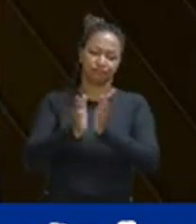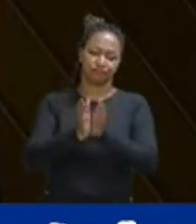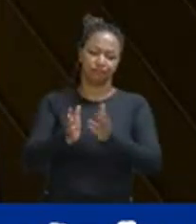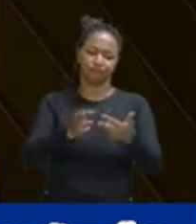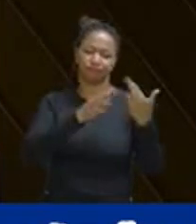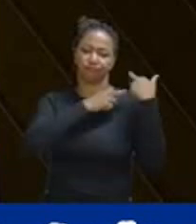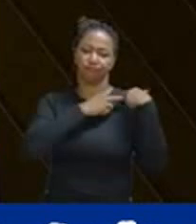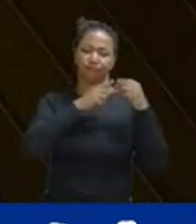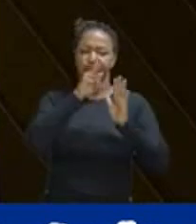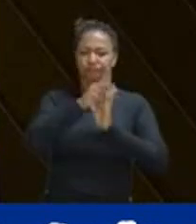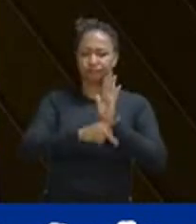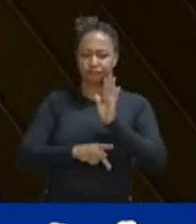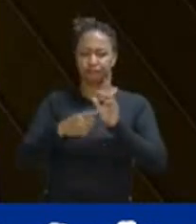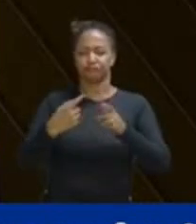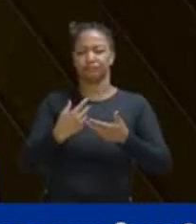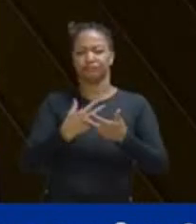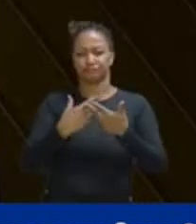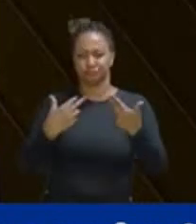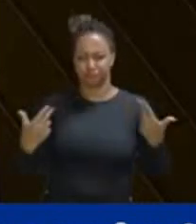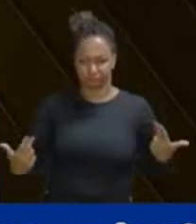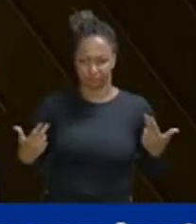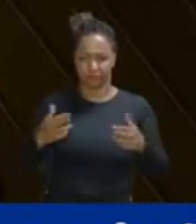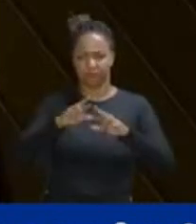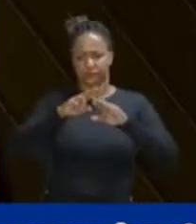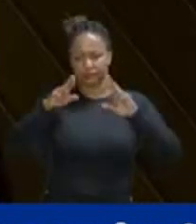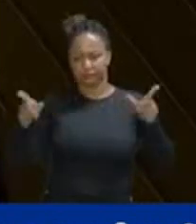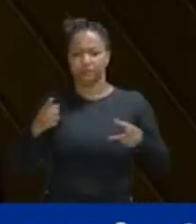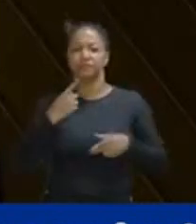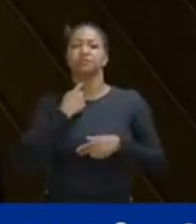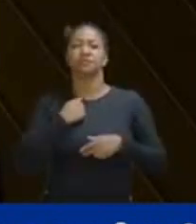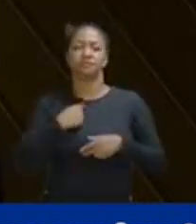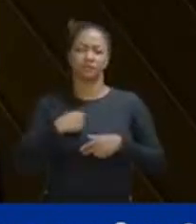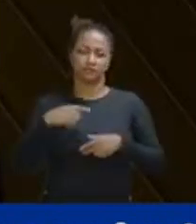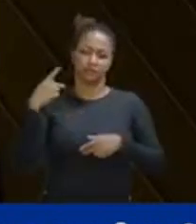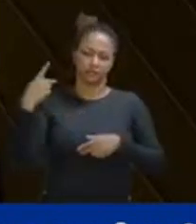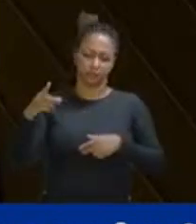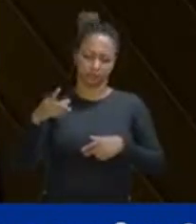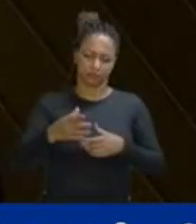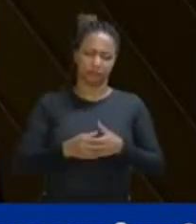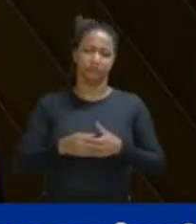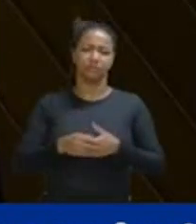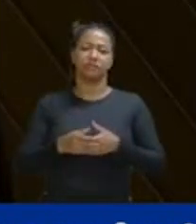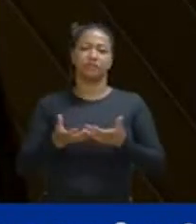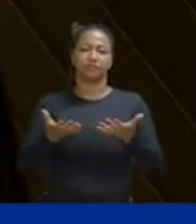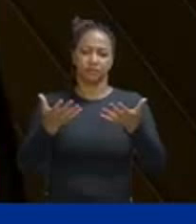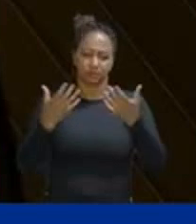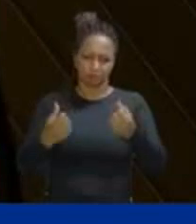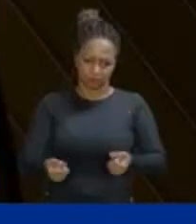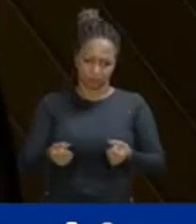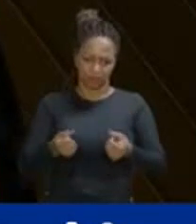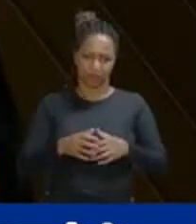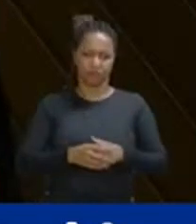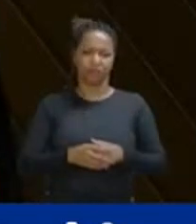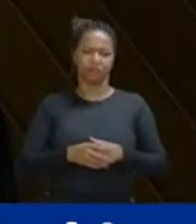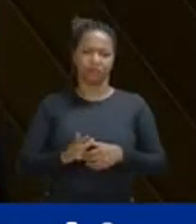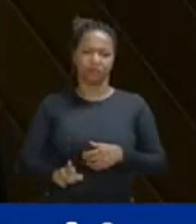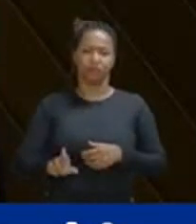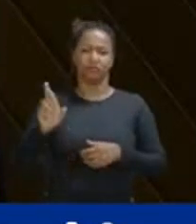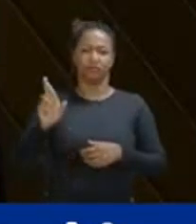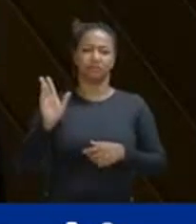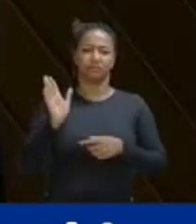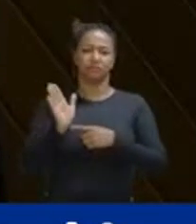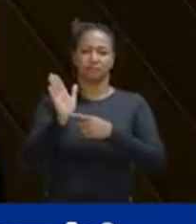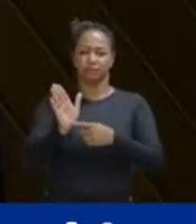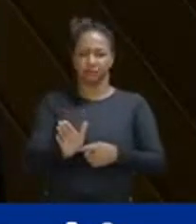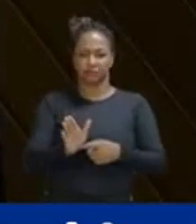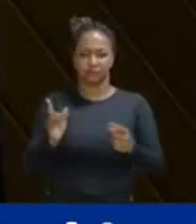projeto, mas sim por situações que são alheias à sua vontade. Com esses argumentos, requeriu o provimento. A representada apresentou